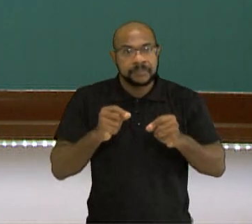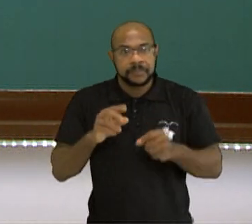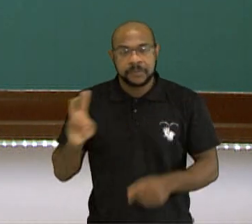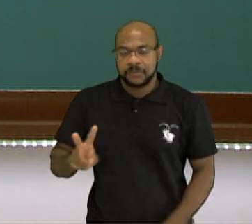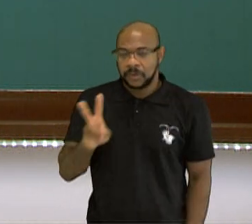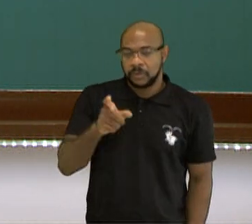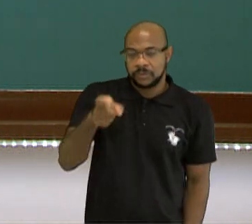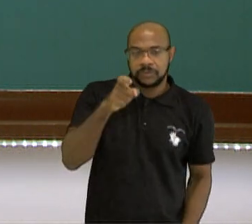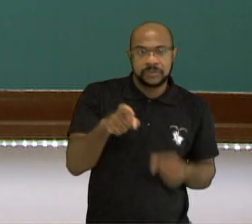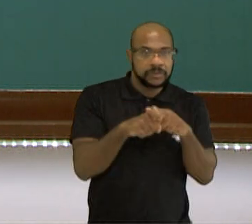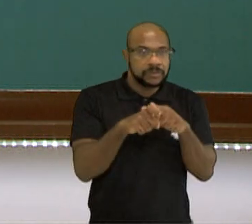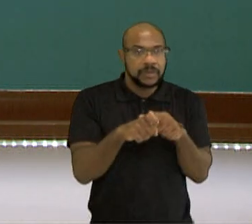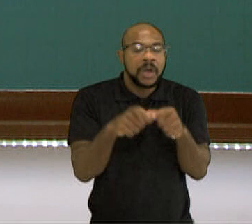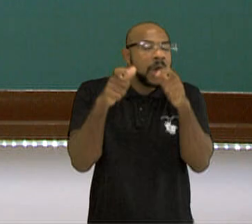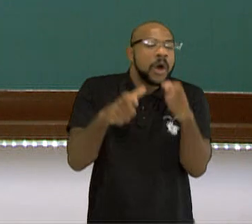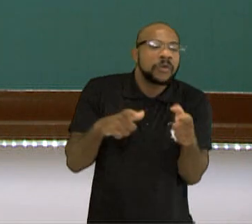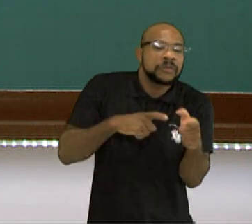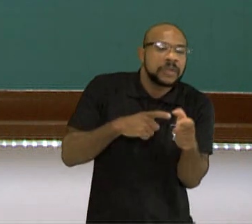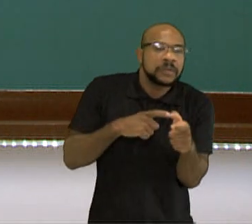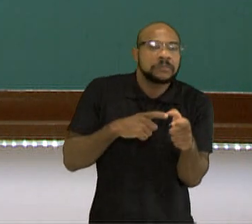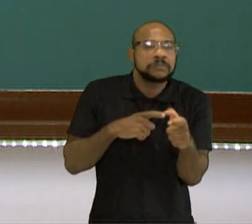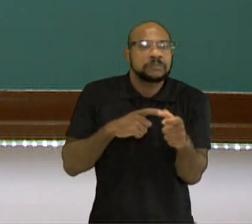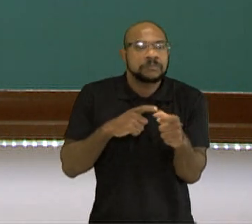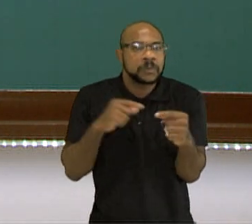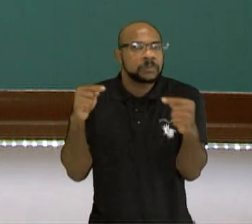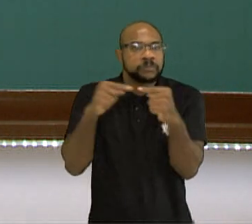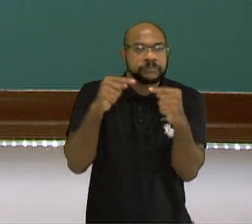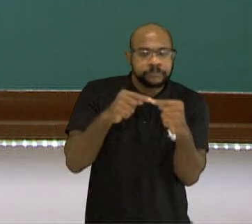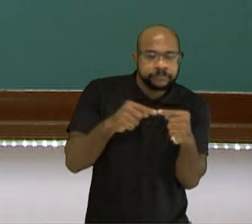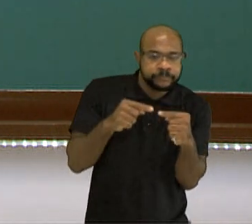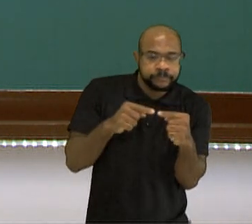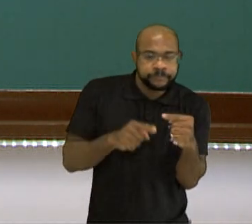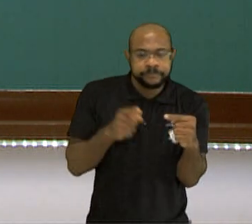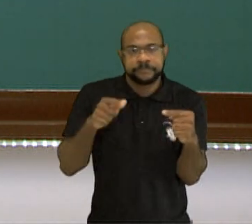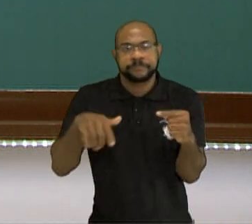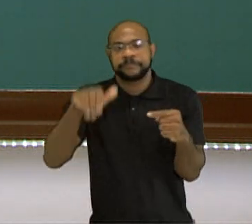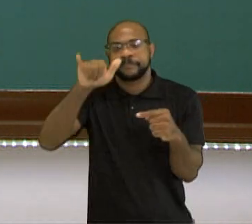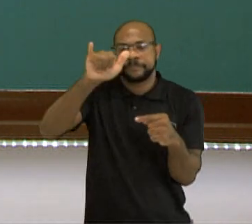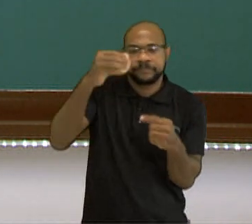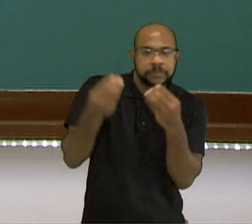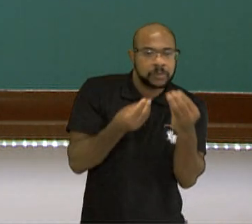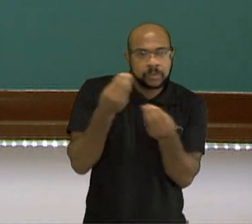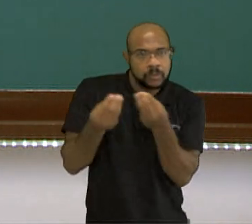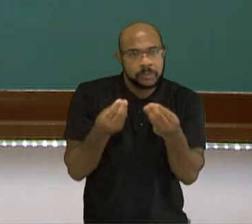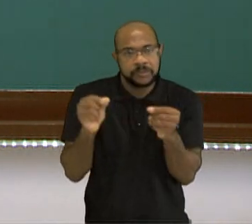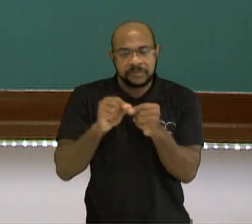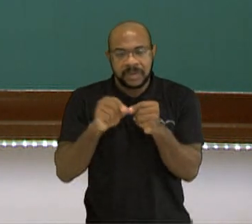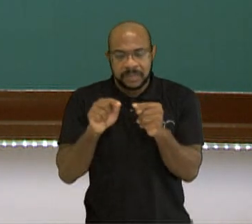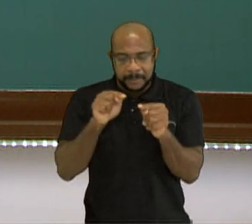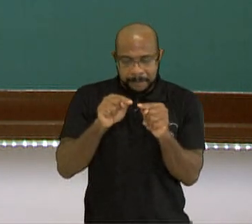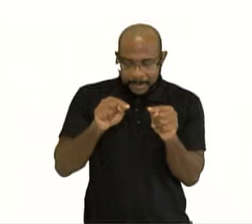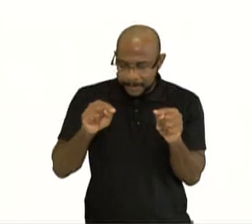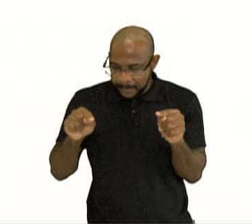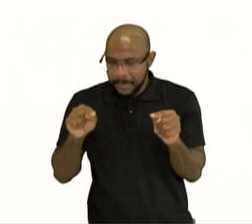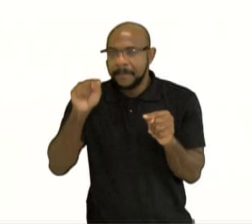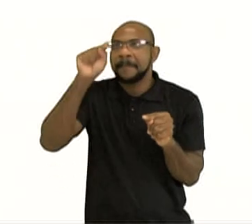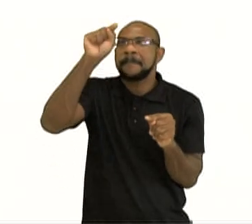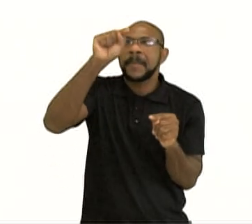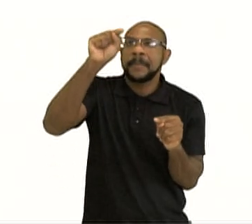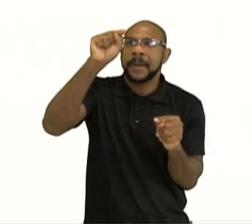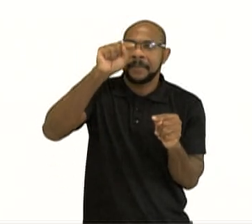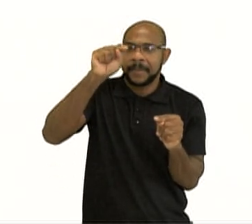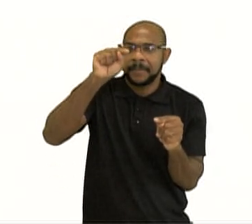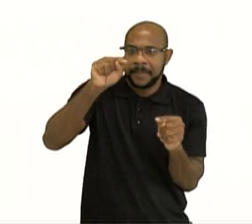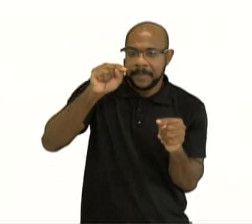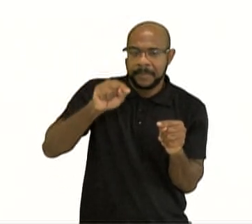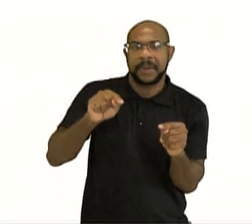esses valores têm correspondência no eixo y e fazem o pontinho que vai ser a